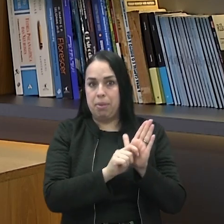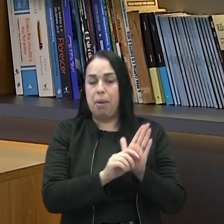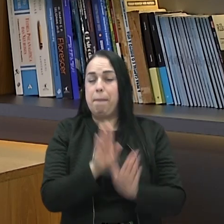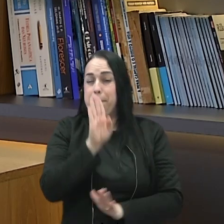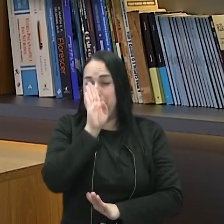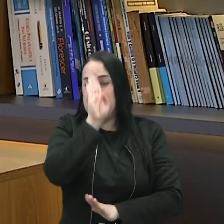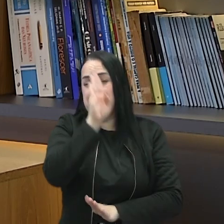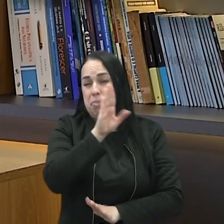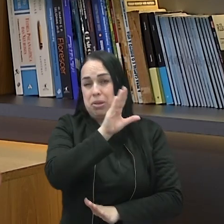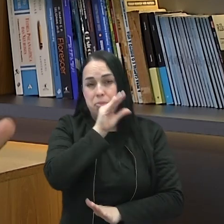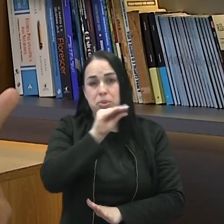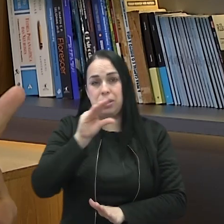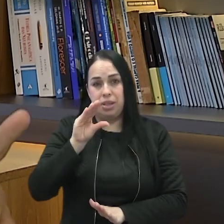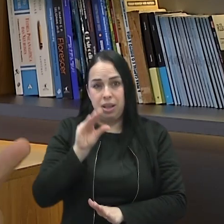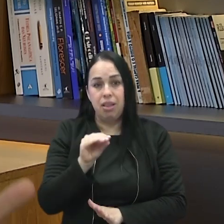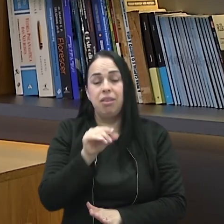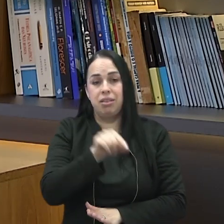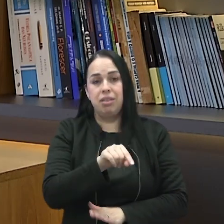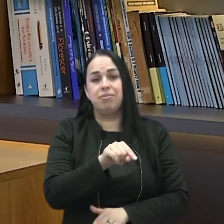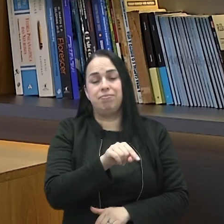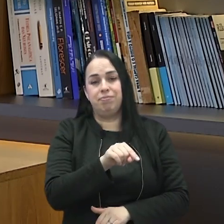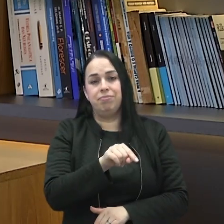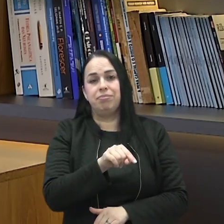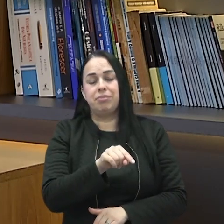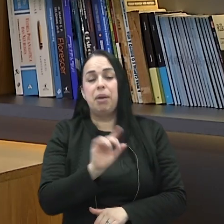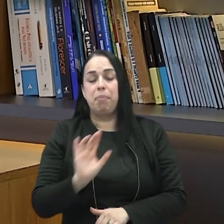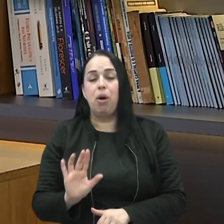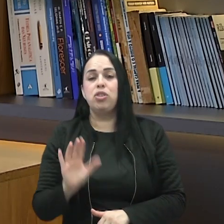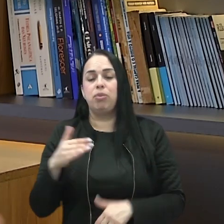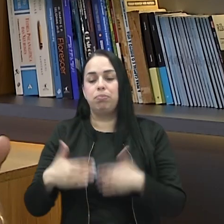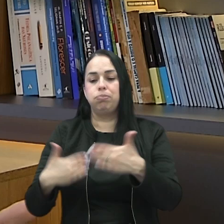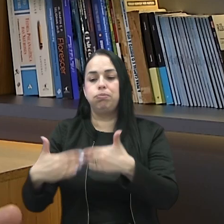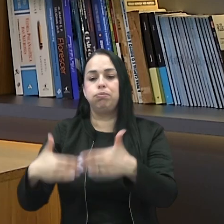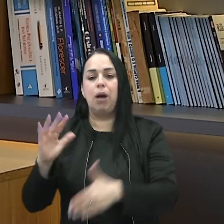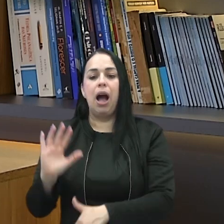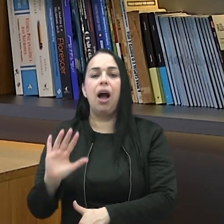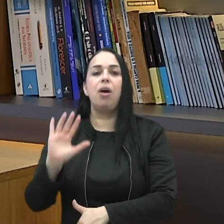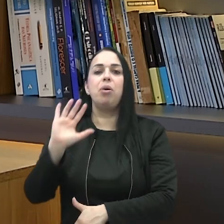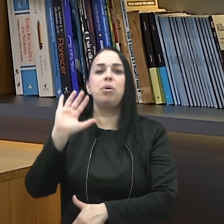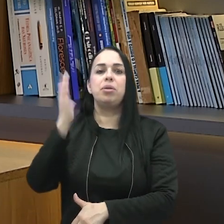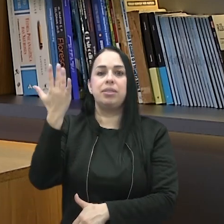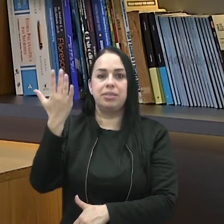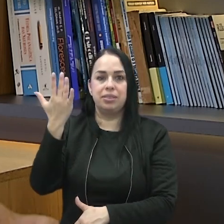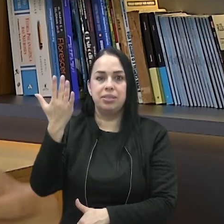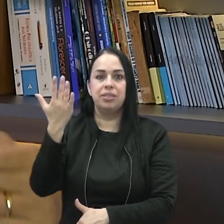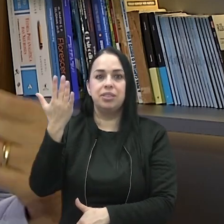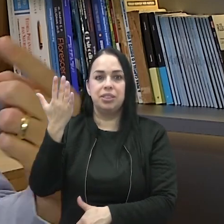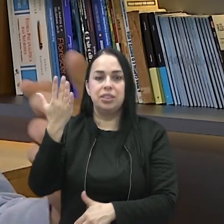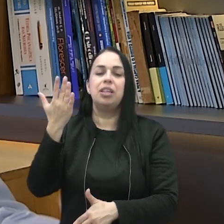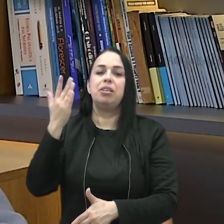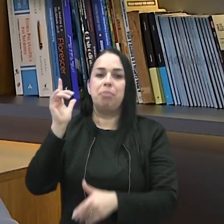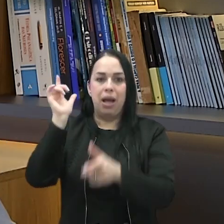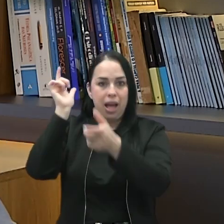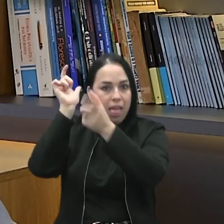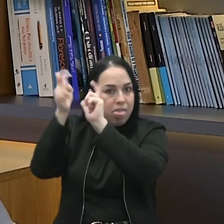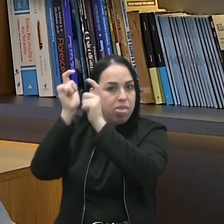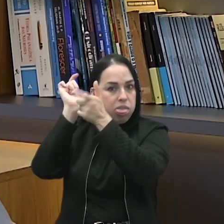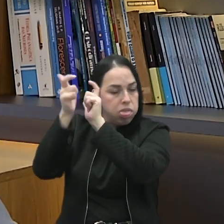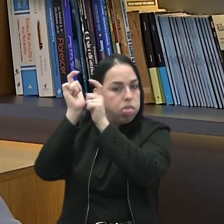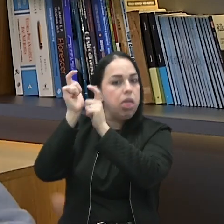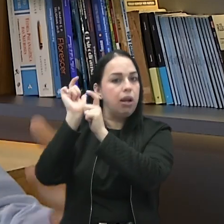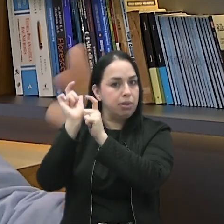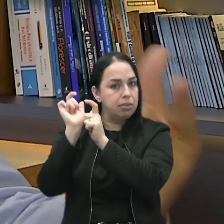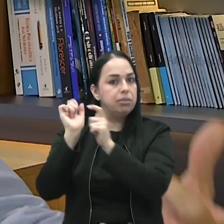maconha, principalmente para os adolescentes, né, isso aumenta o risco de fazer uma